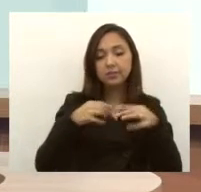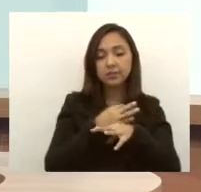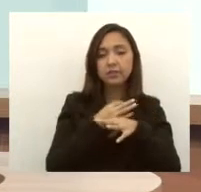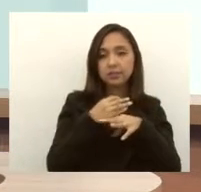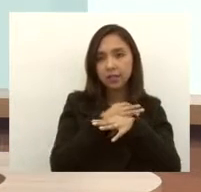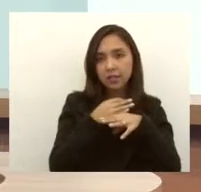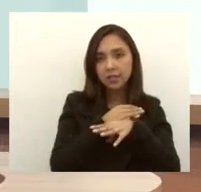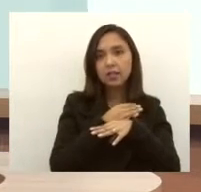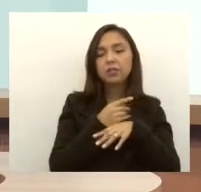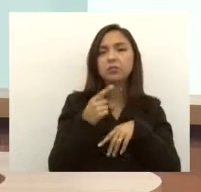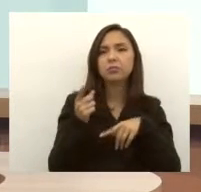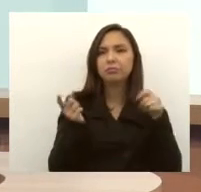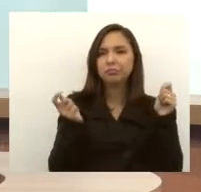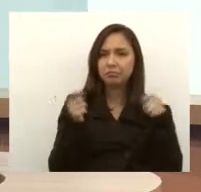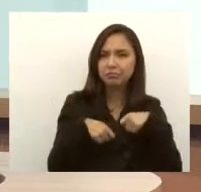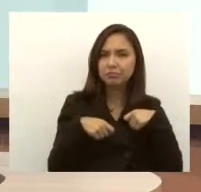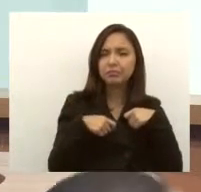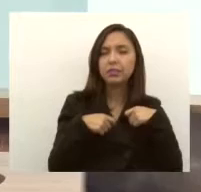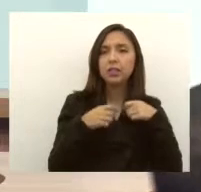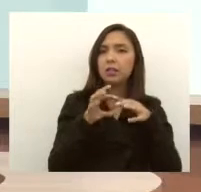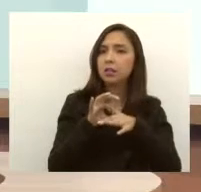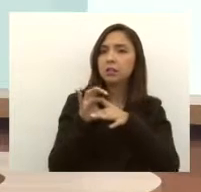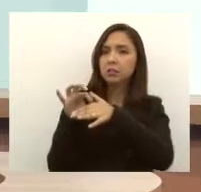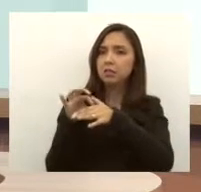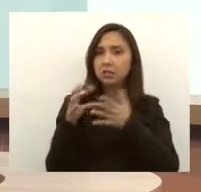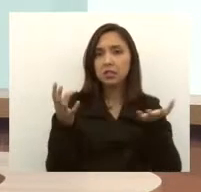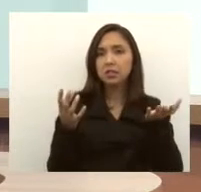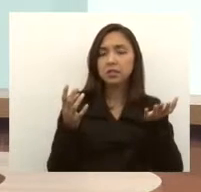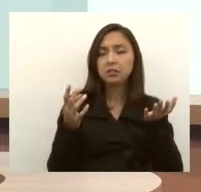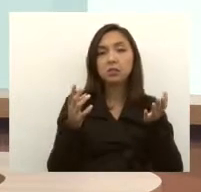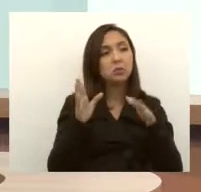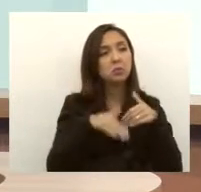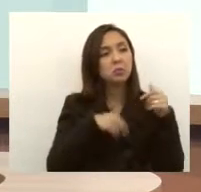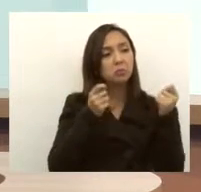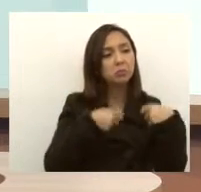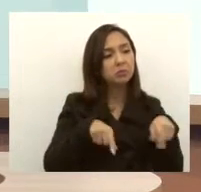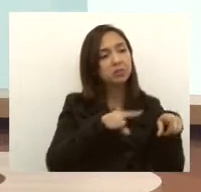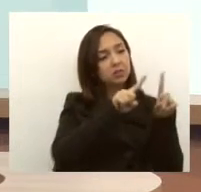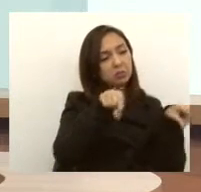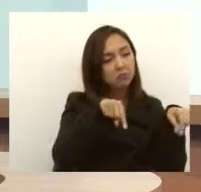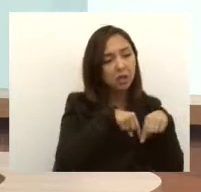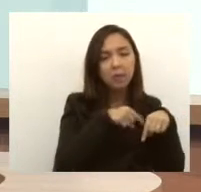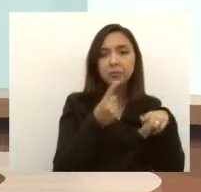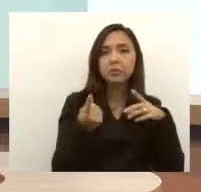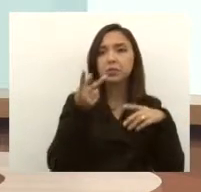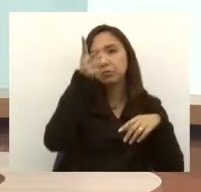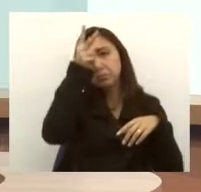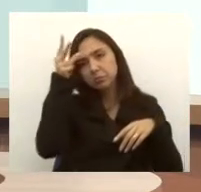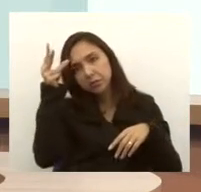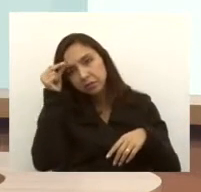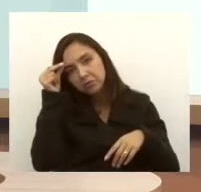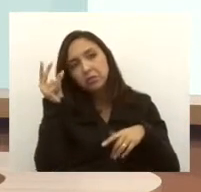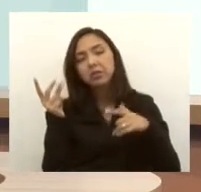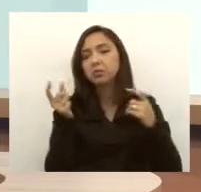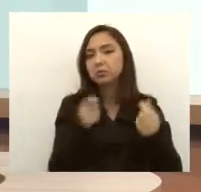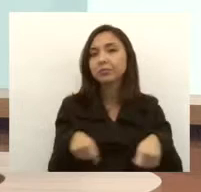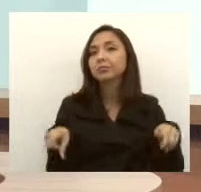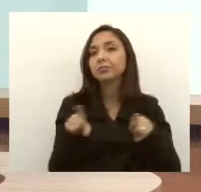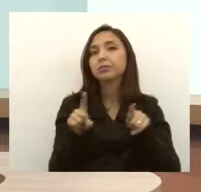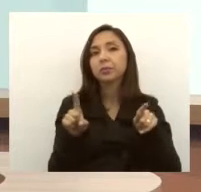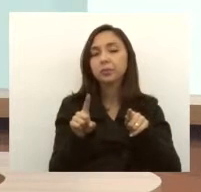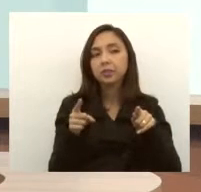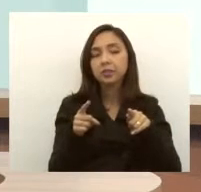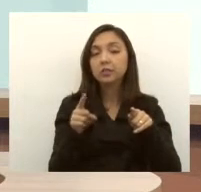têm autenticidade de liderança, que não depende de gabinete nem de vereador, nem de prefeito, nem de governador,